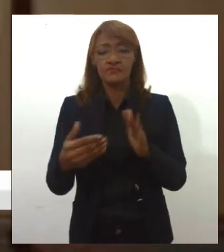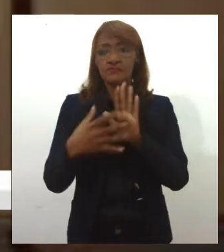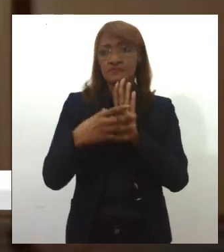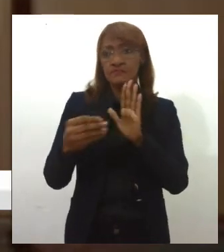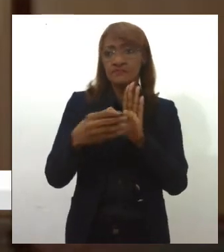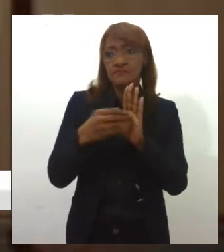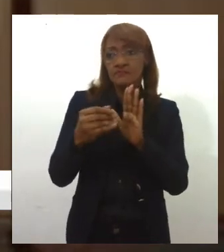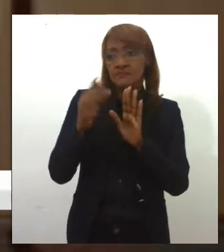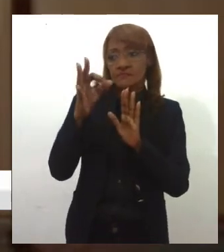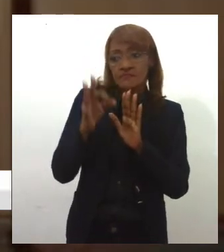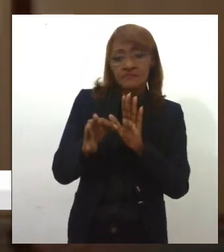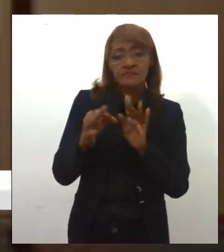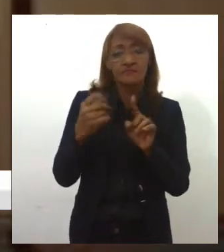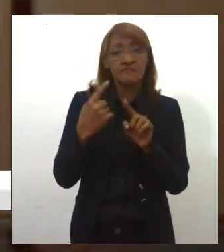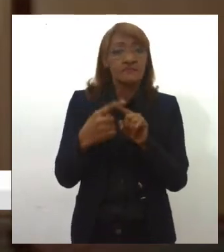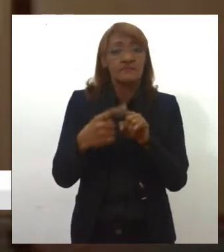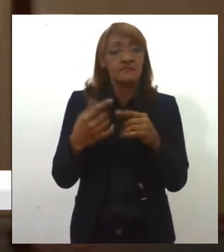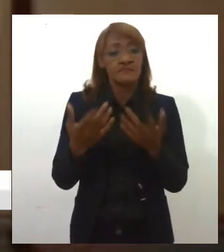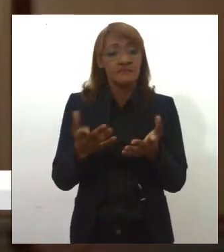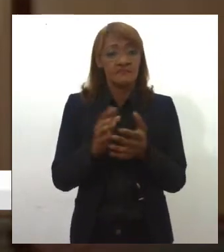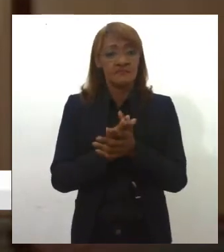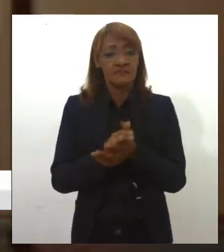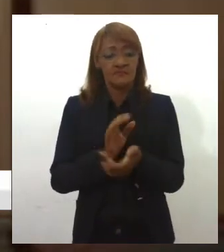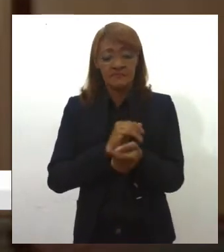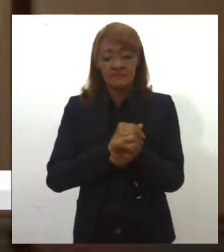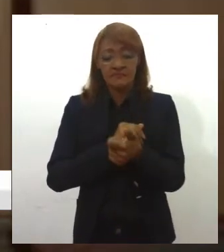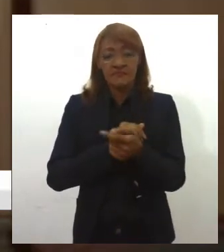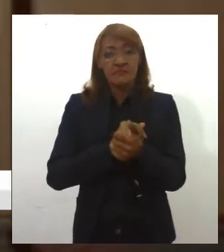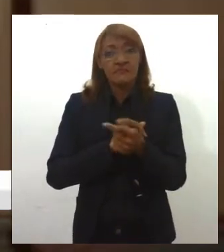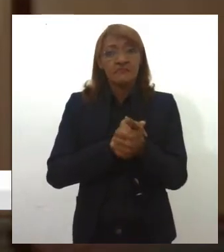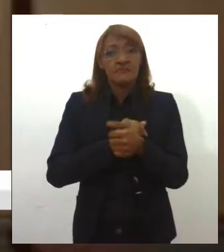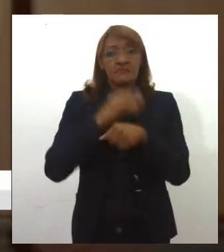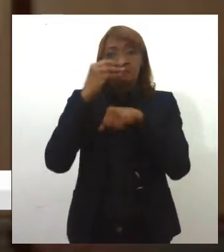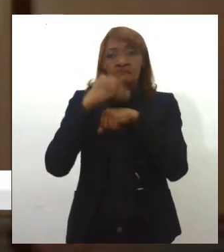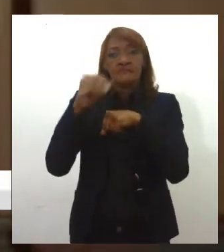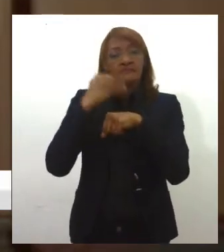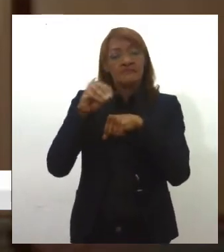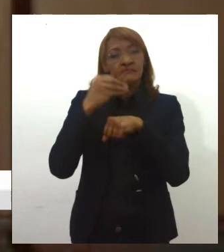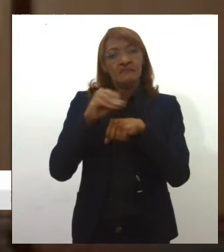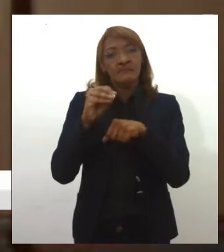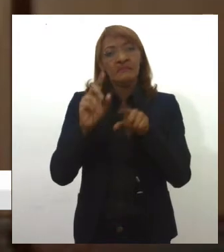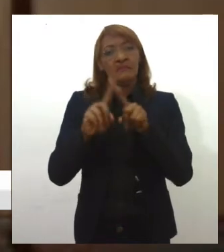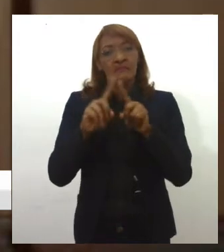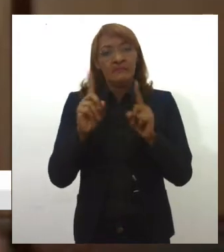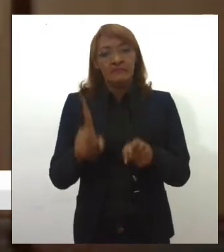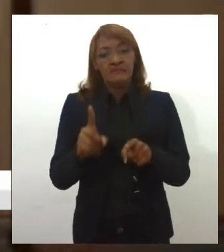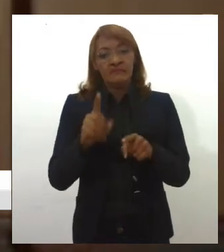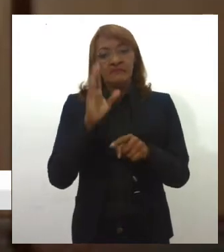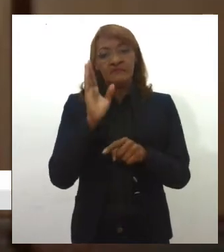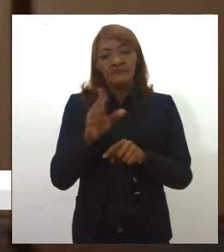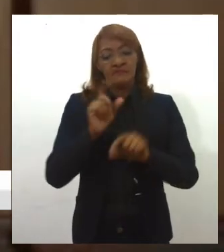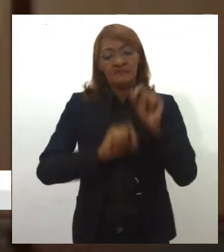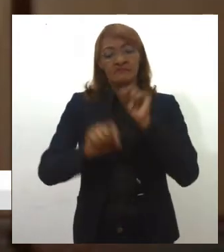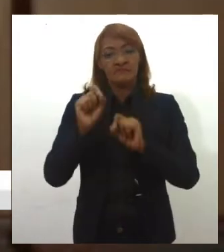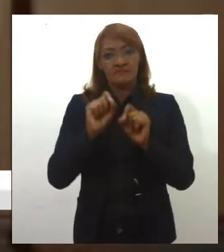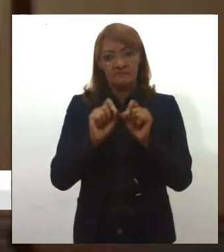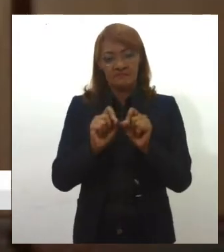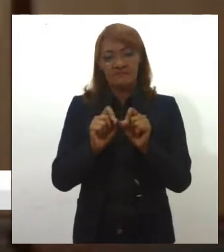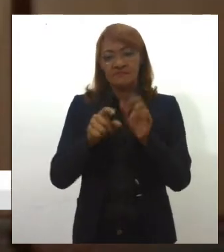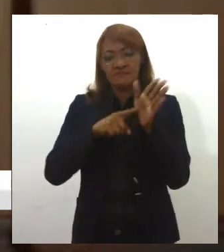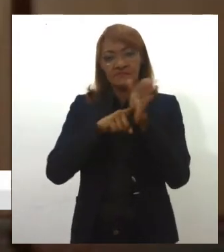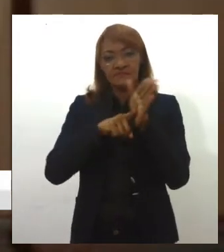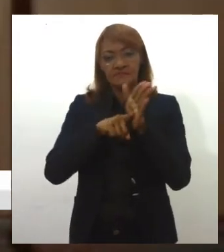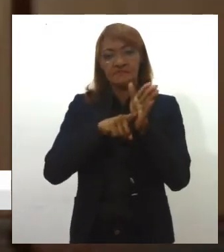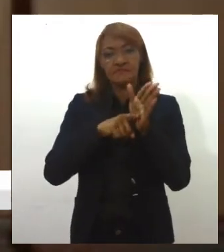porque existem pouquíssimas informações a respeito. Mas, dentro do senso comum, daquilo que as pesquisas, né,